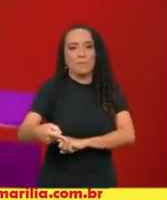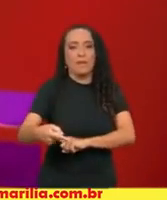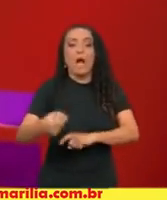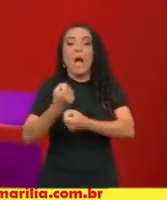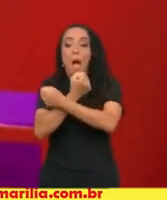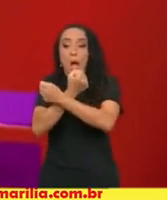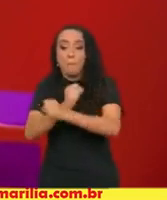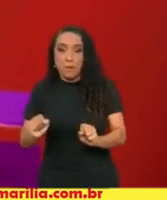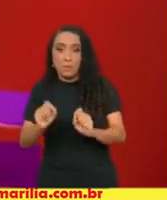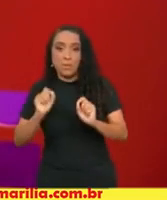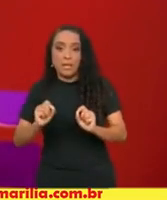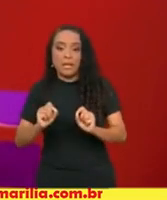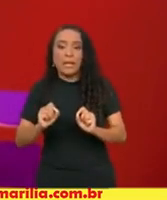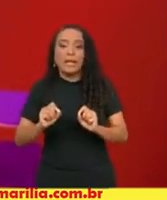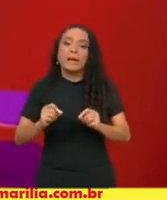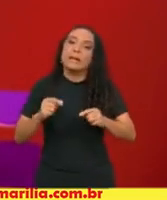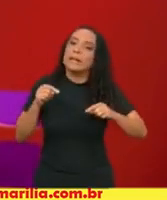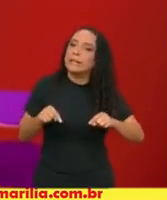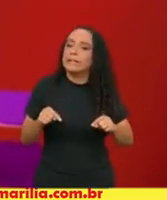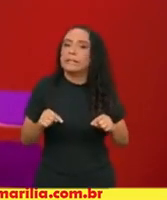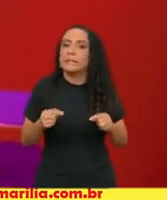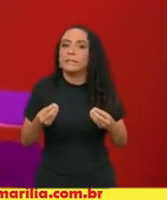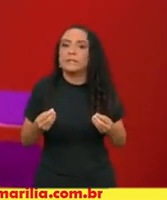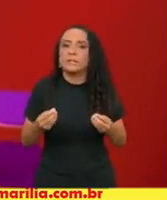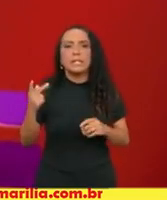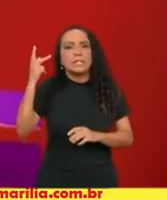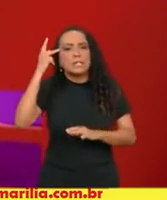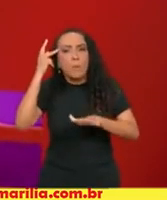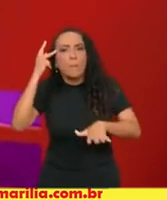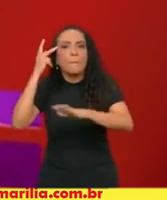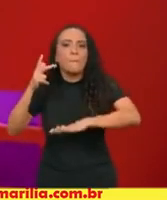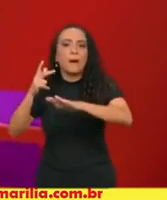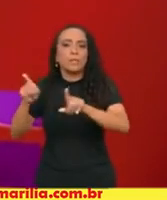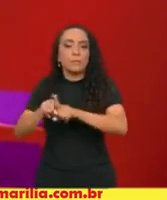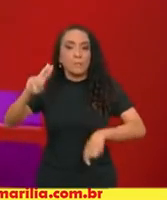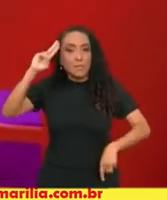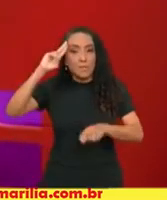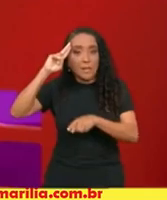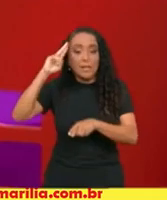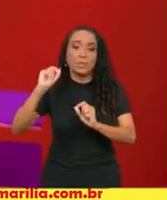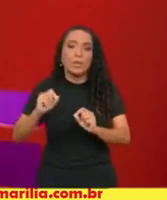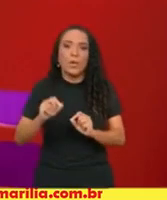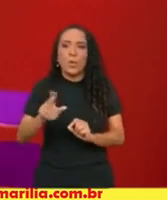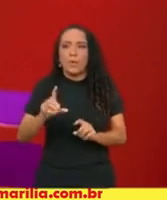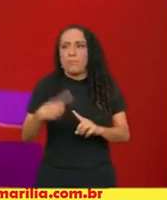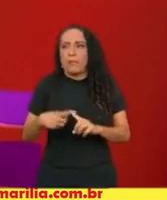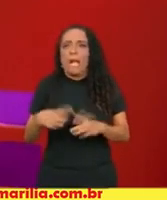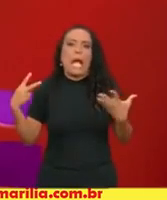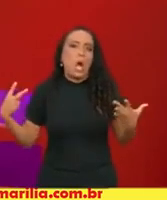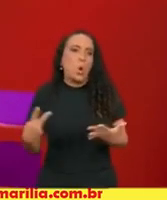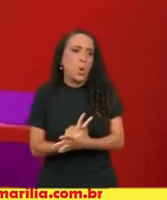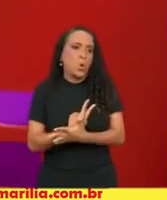abolição, ela é deletéria, né, para São Paulo e igualmente para os militares, não porque, claro, aconteceu,